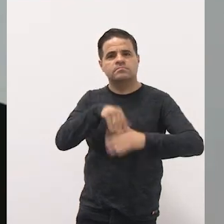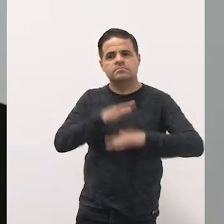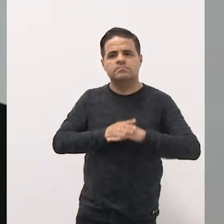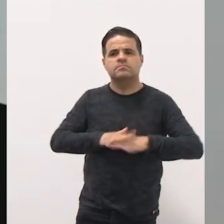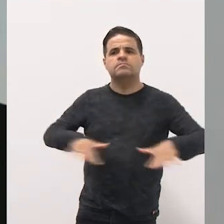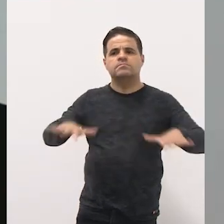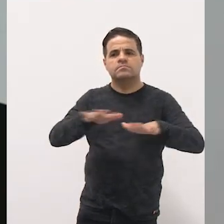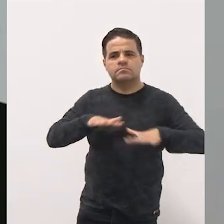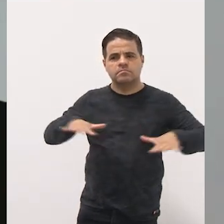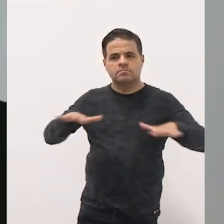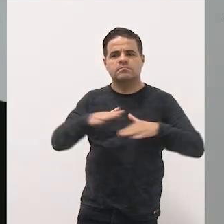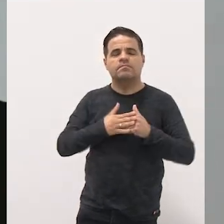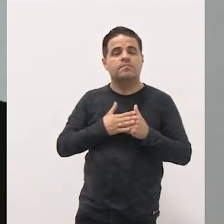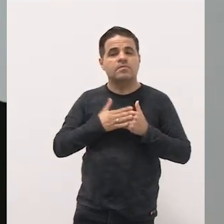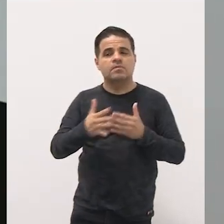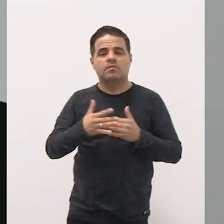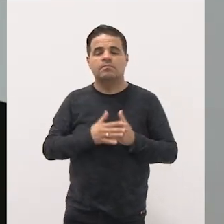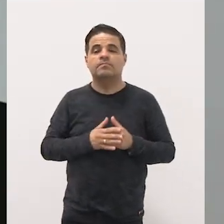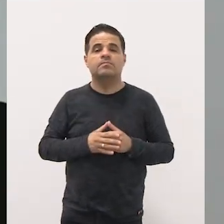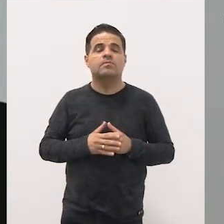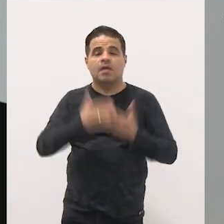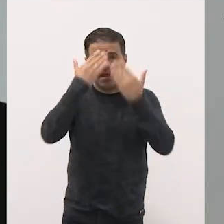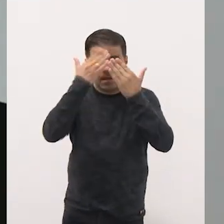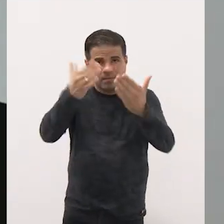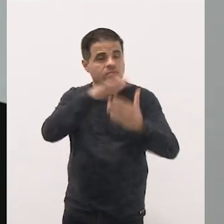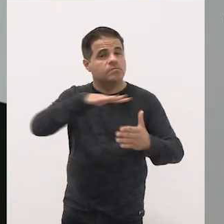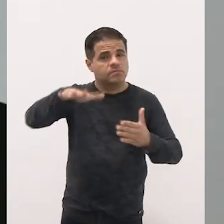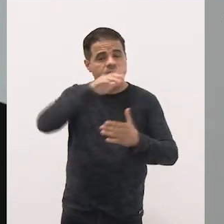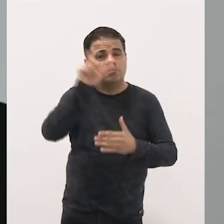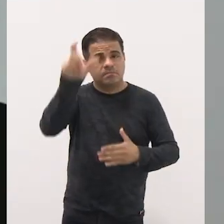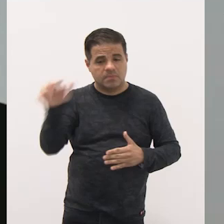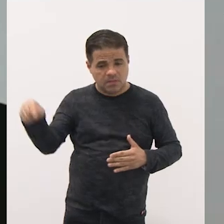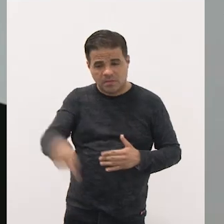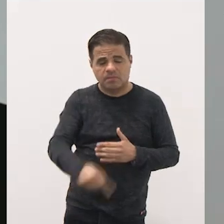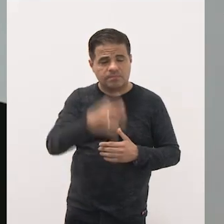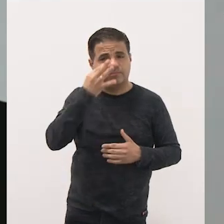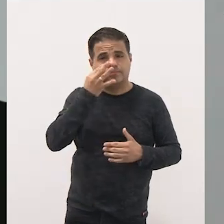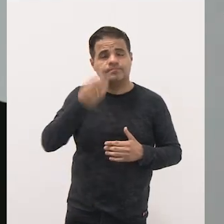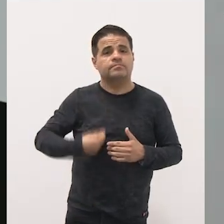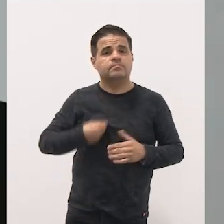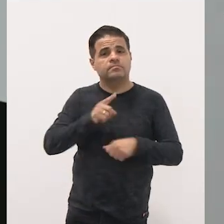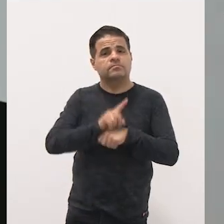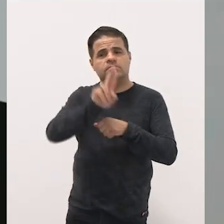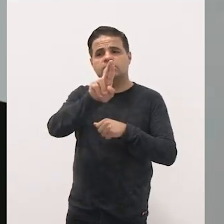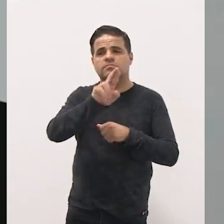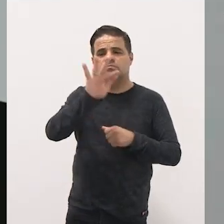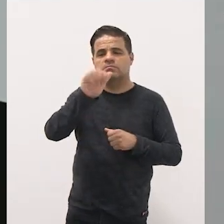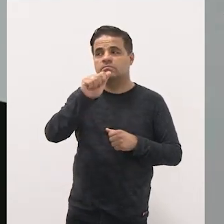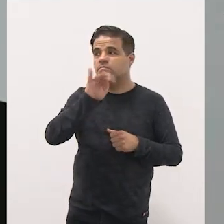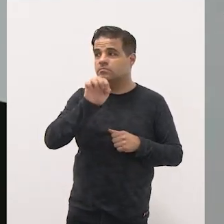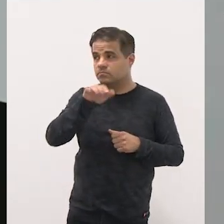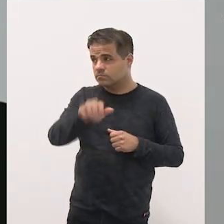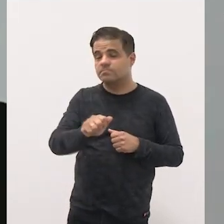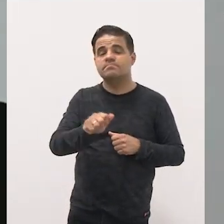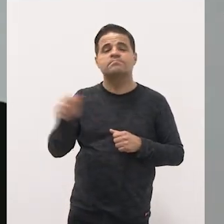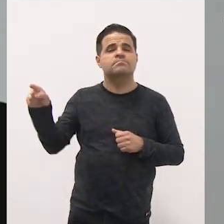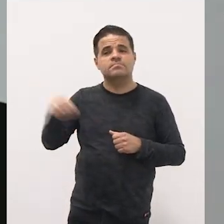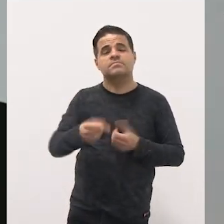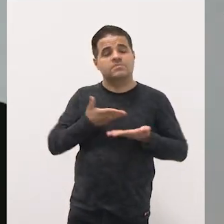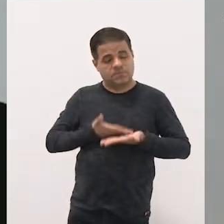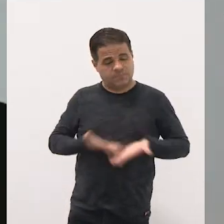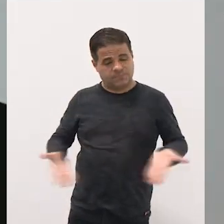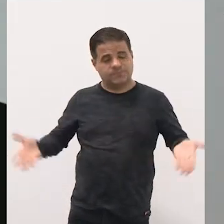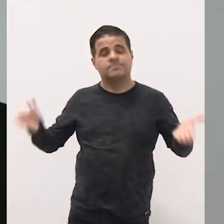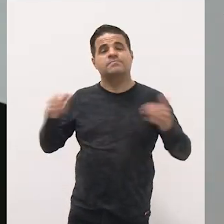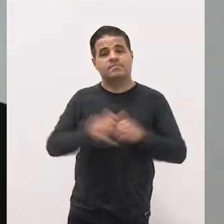né? De todos nós. Eu agradeço novamente a sua presença, doutora Fátima, e ficamos